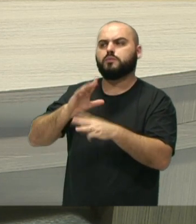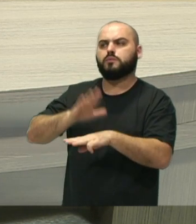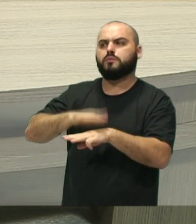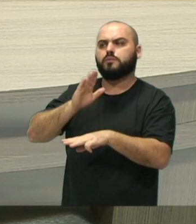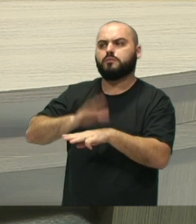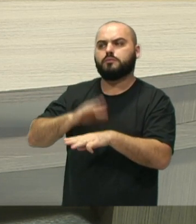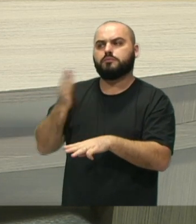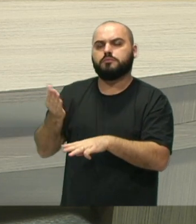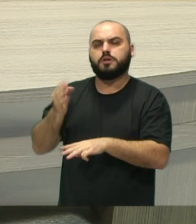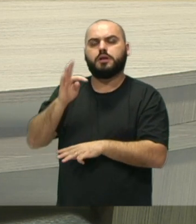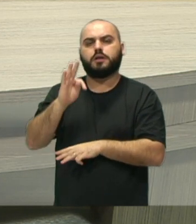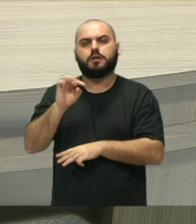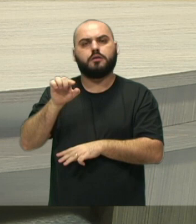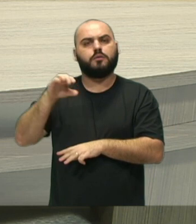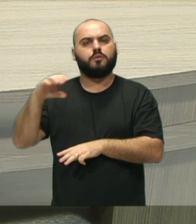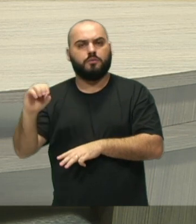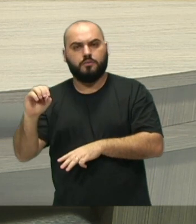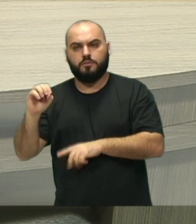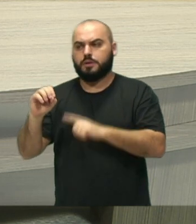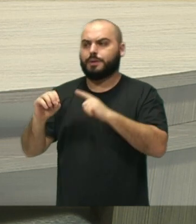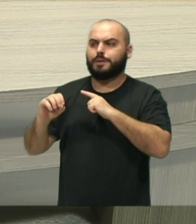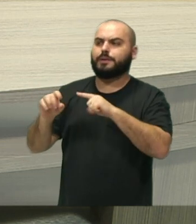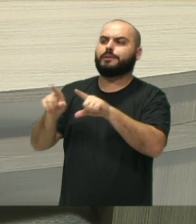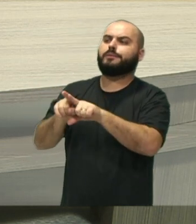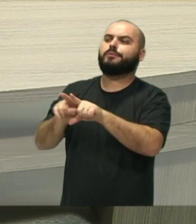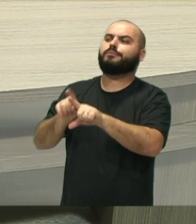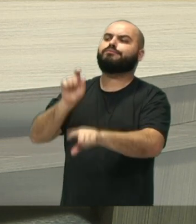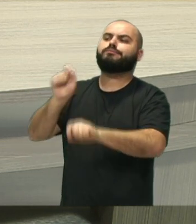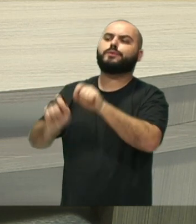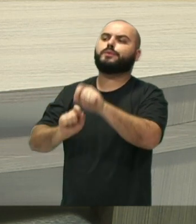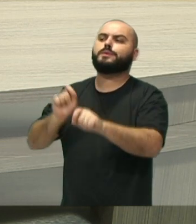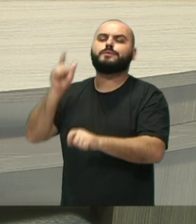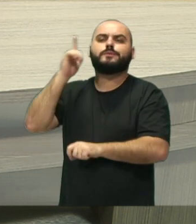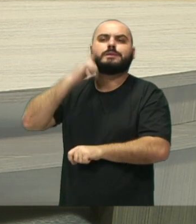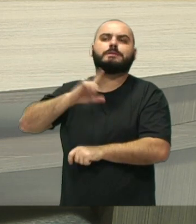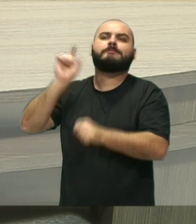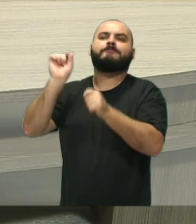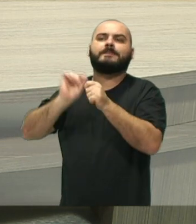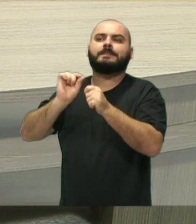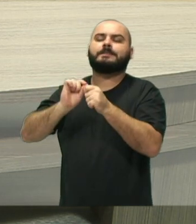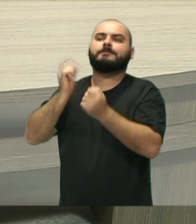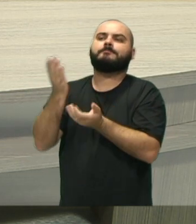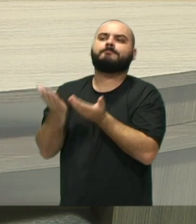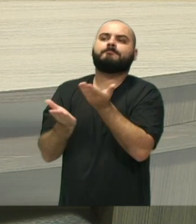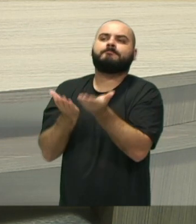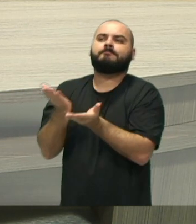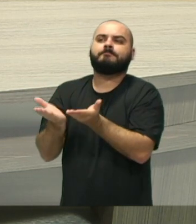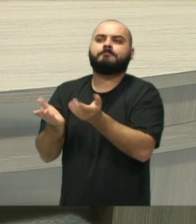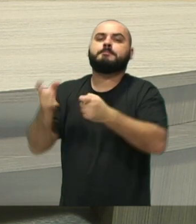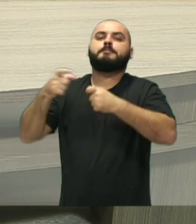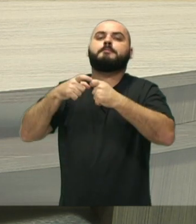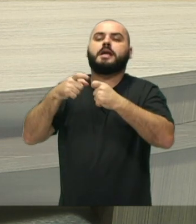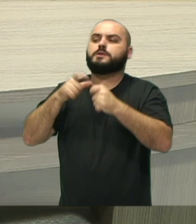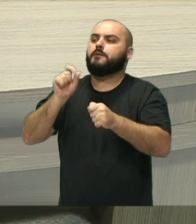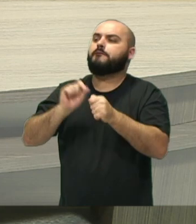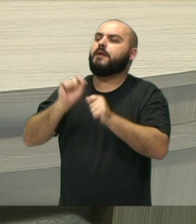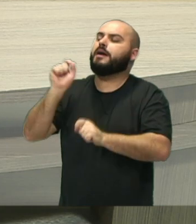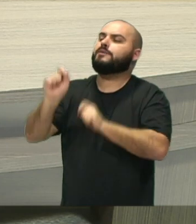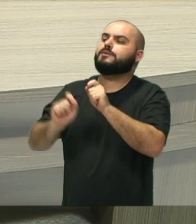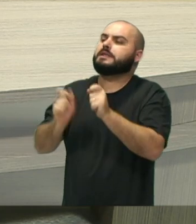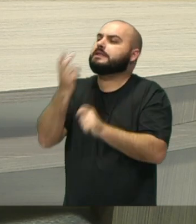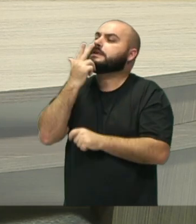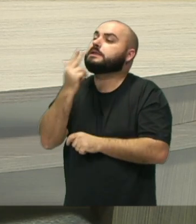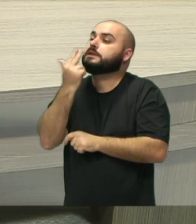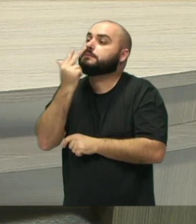terapia ocupacional, você que se coloca também. O que pode ser feito para tratar? O que esses médicos, que tipo